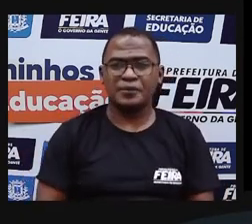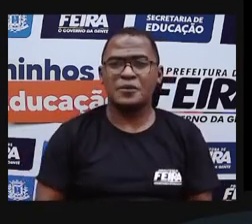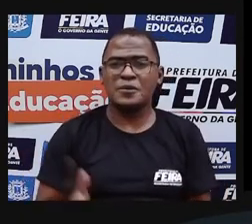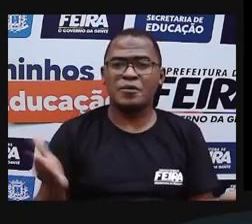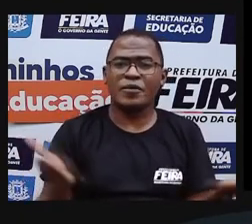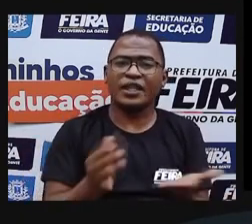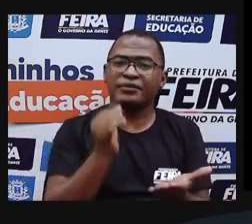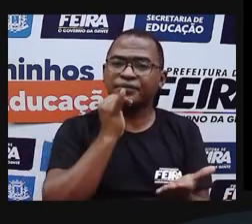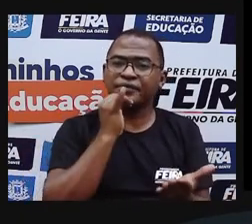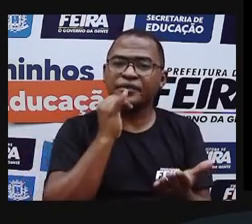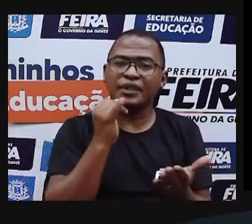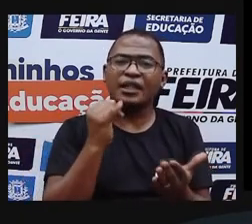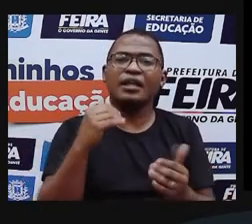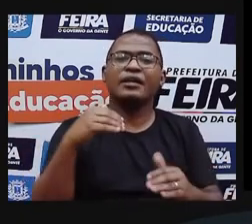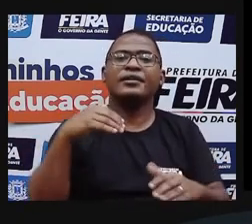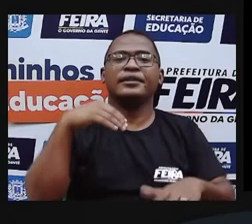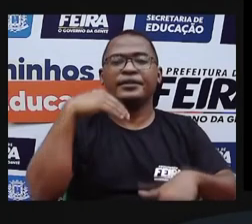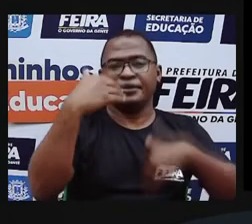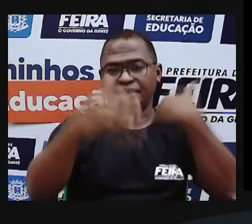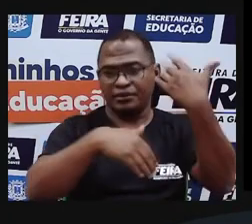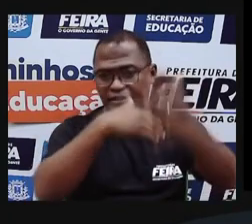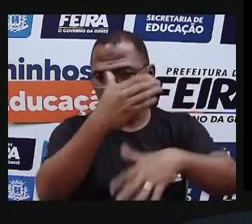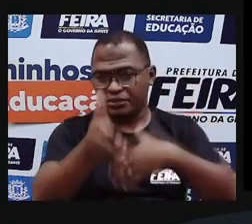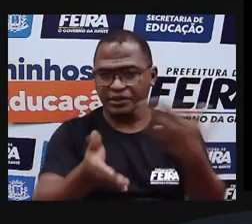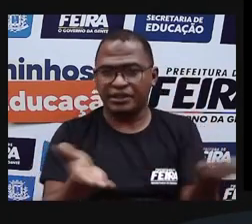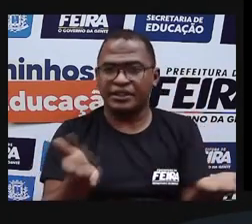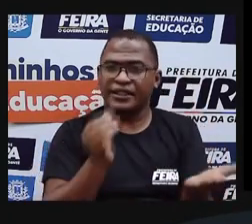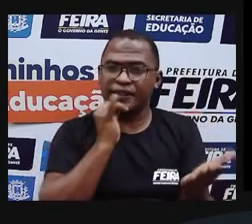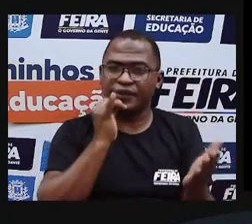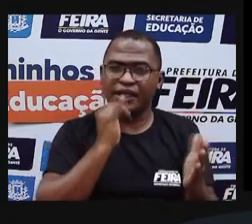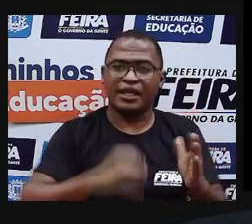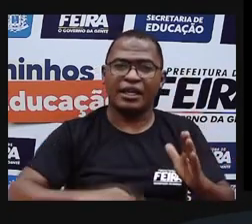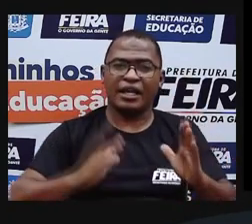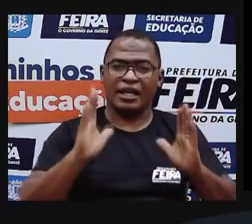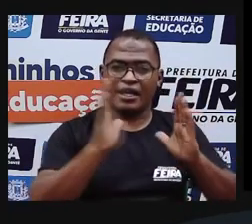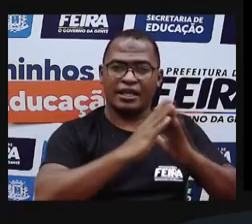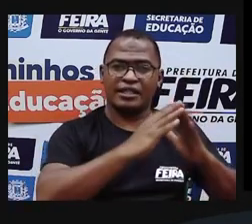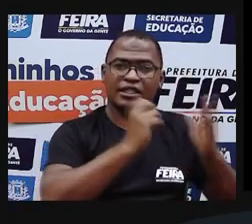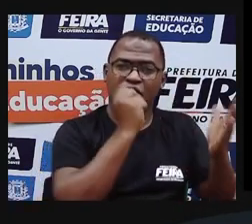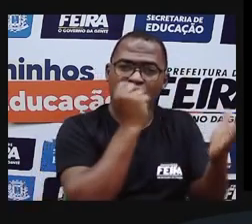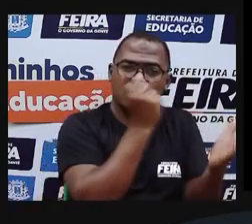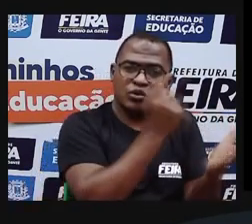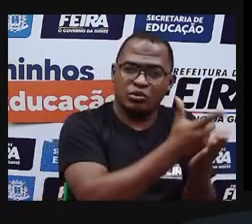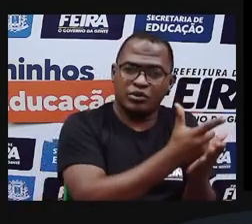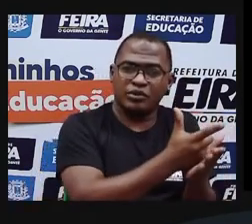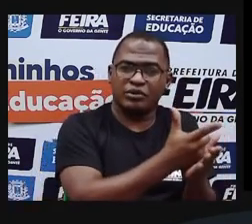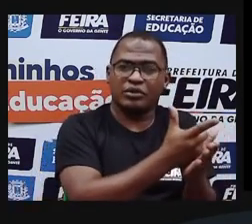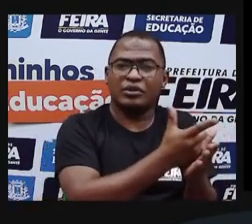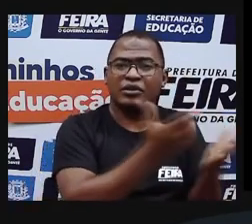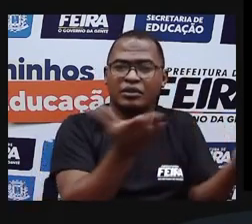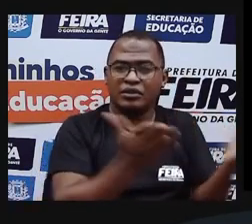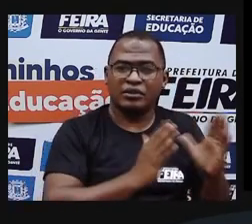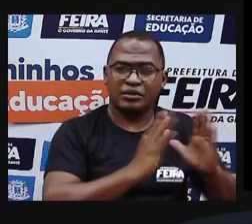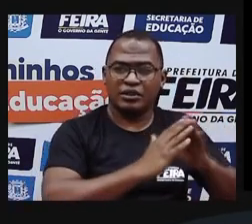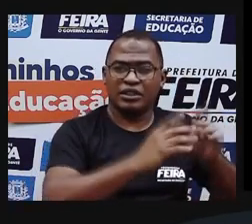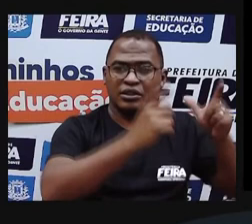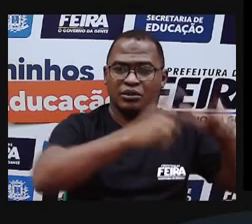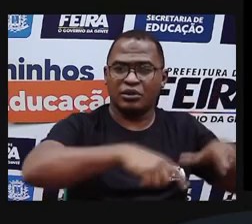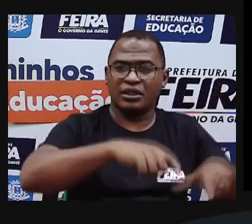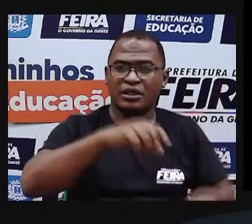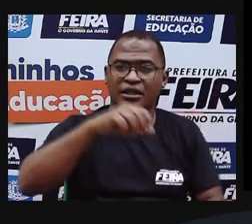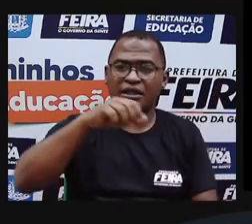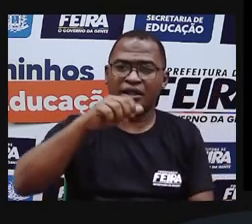Carolina deixou a favela e pouco depois comprou a sua casa no Alto de Santana. Justo